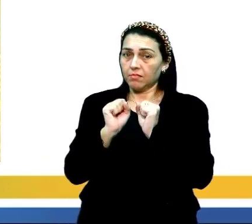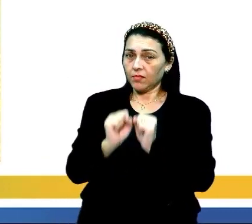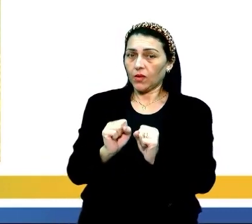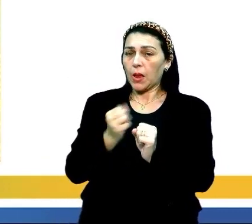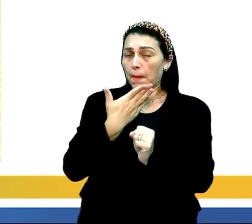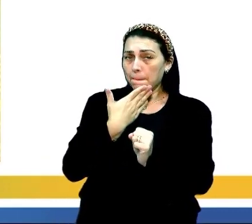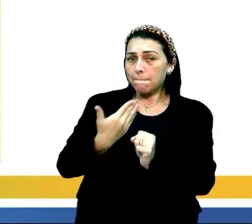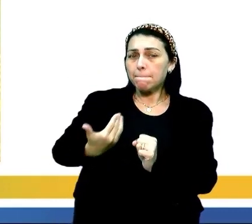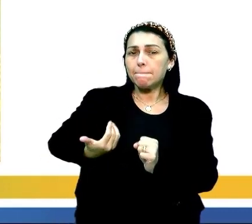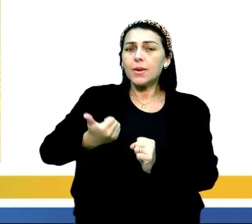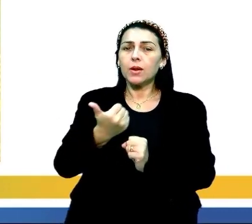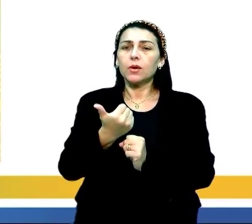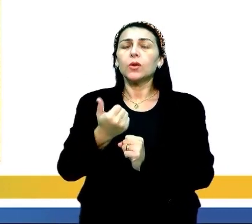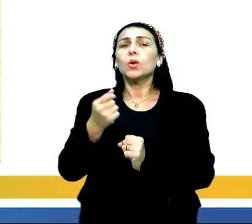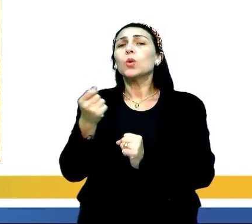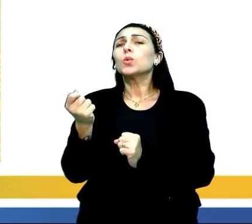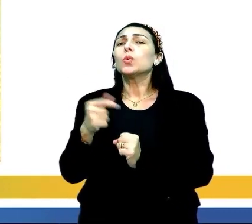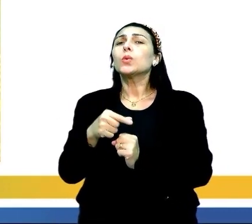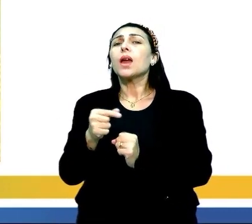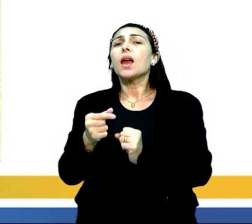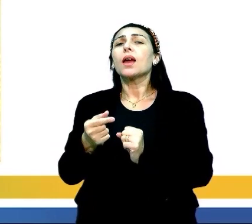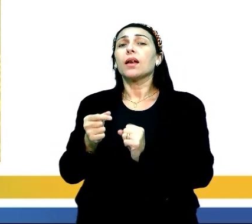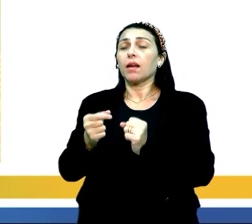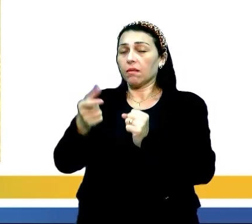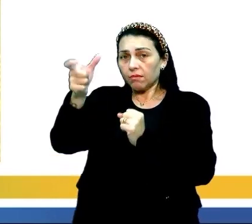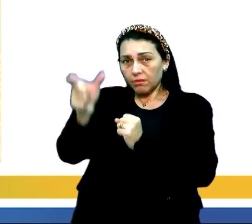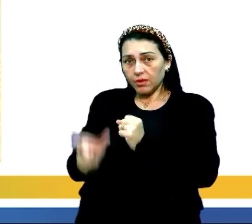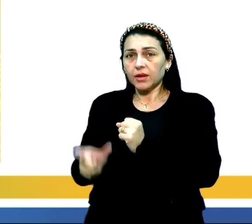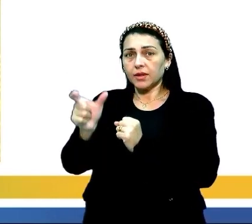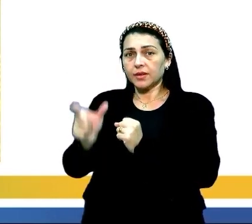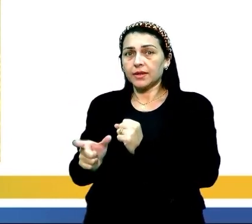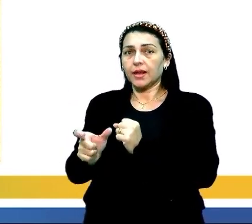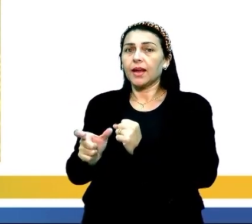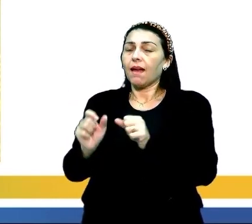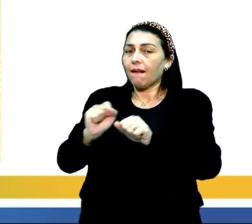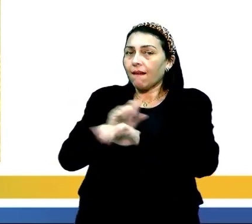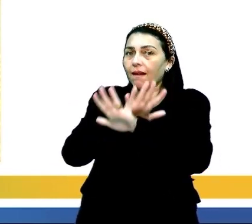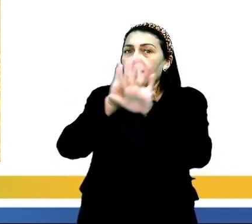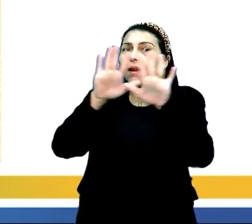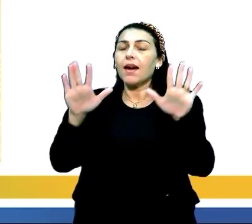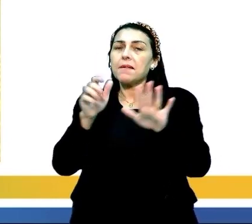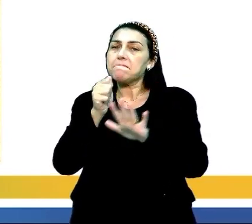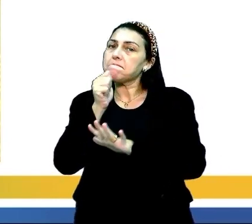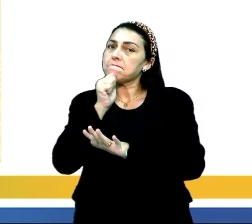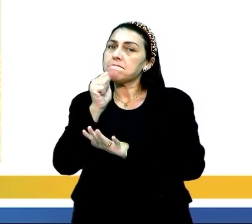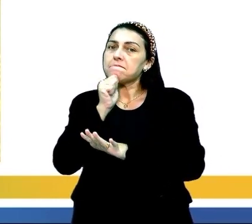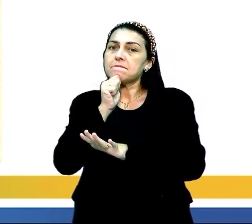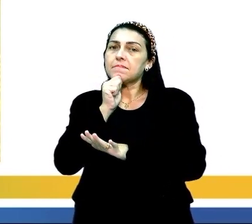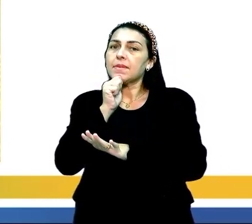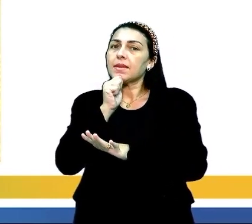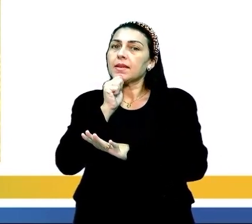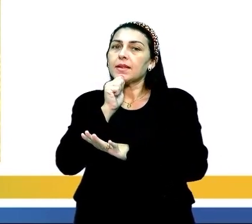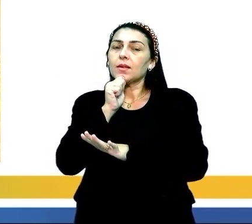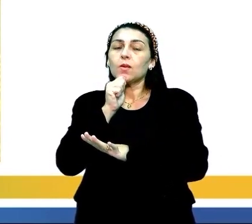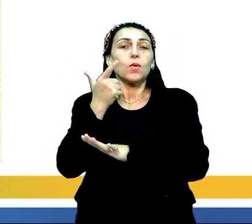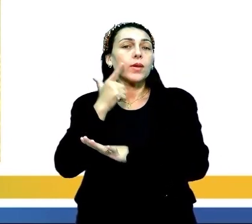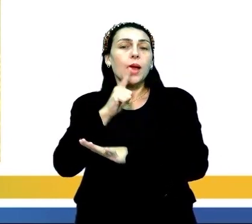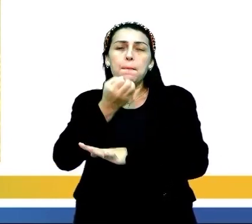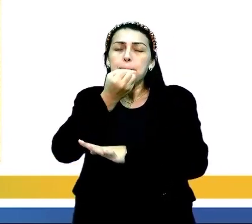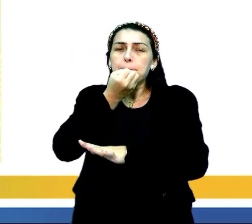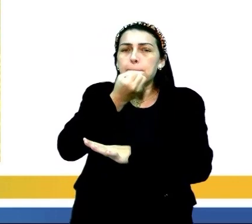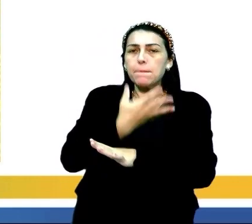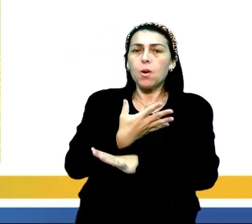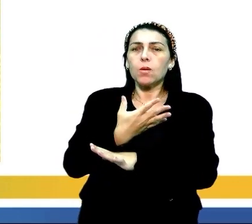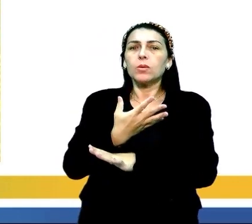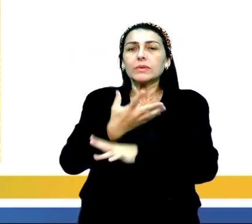ser melhor do que és, é evidente que ainda não és tão bom como deves. Ou seja,